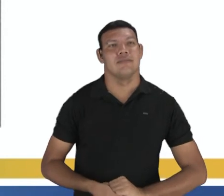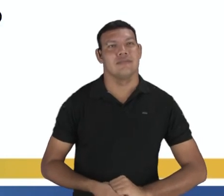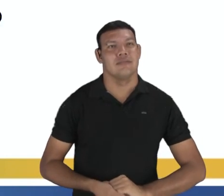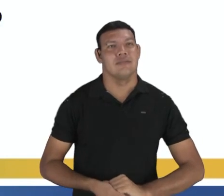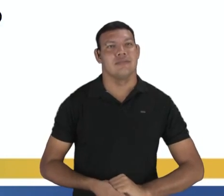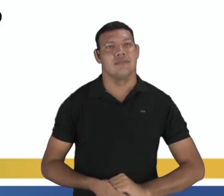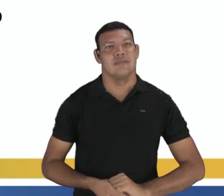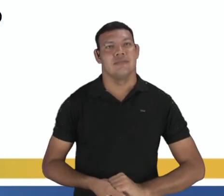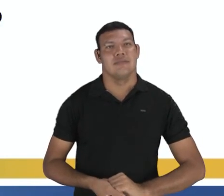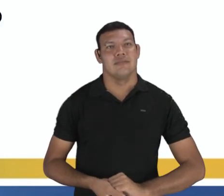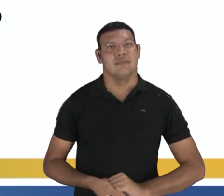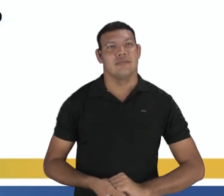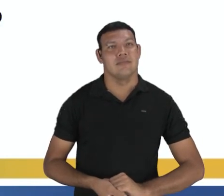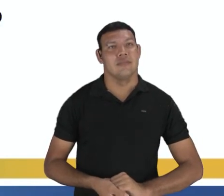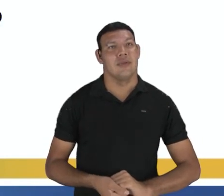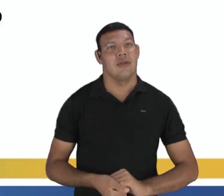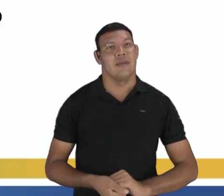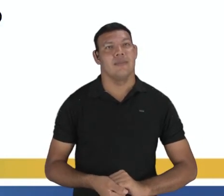samba.